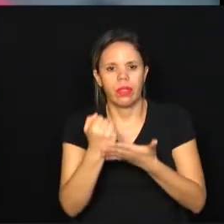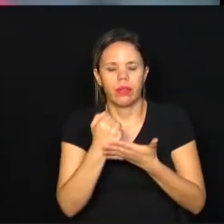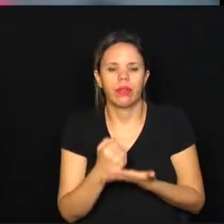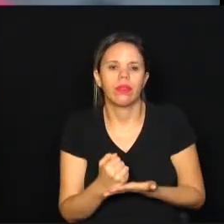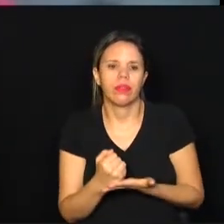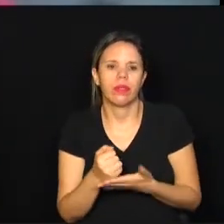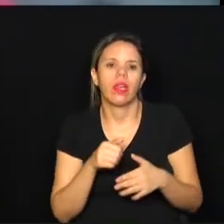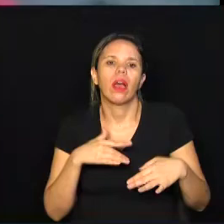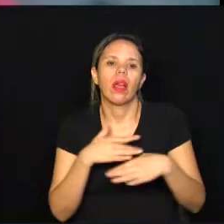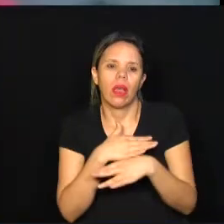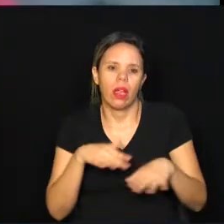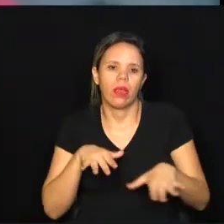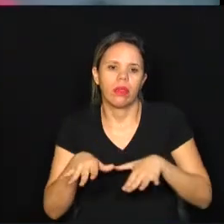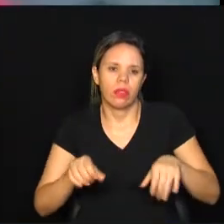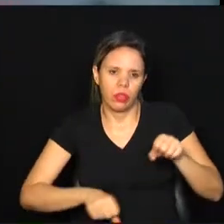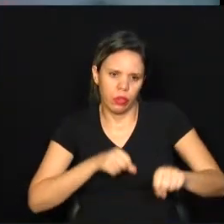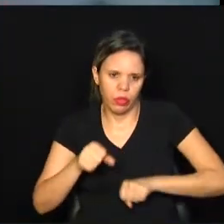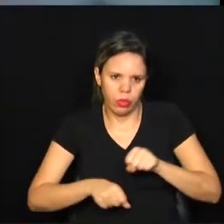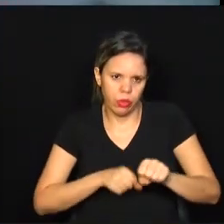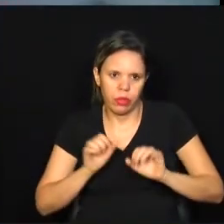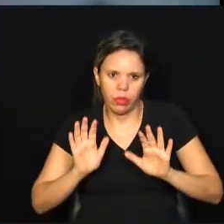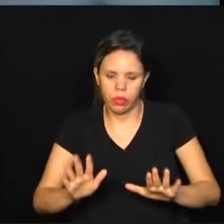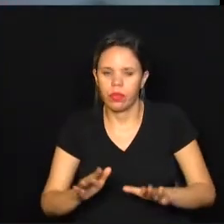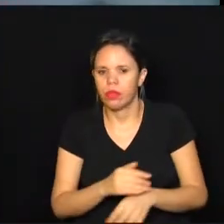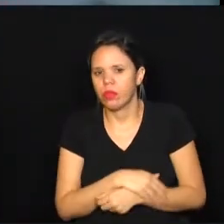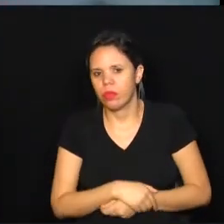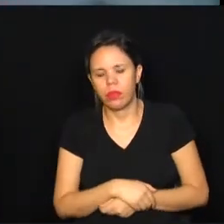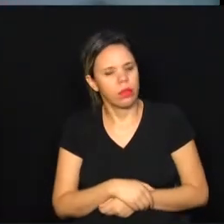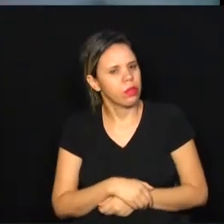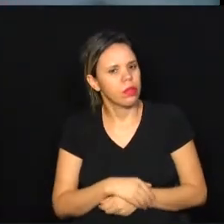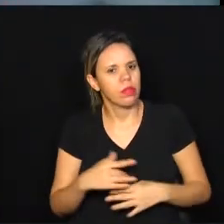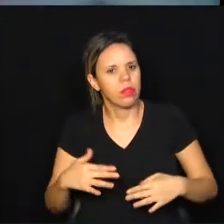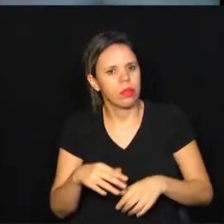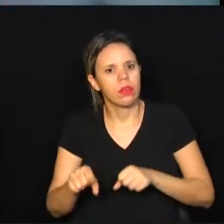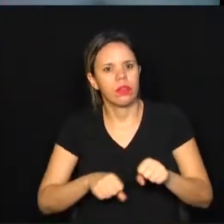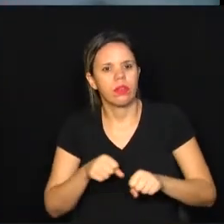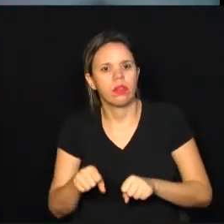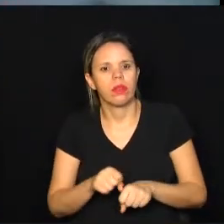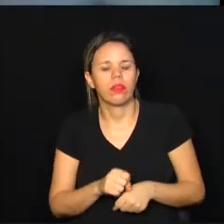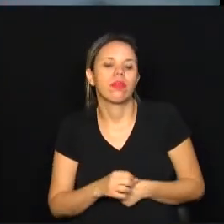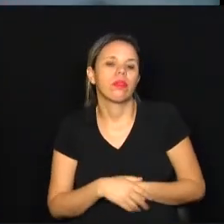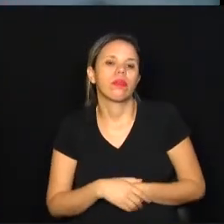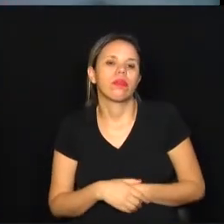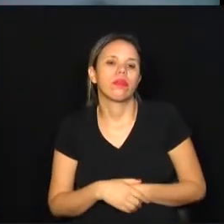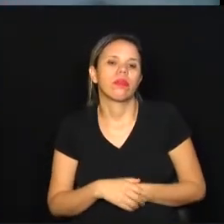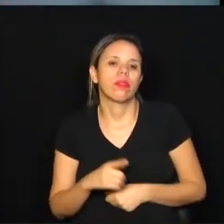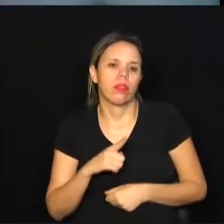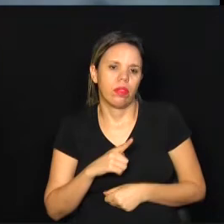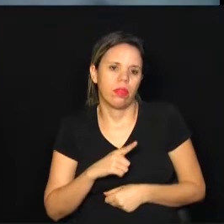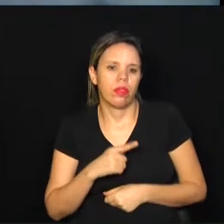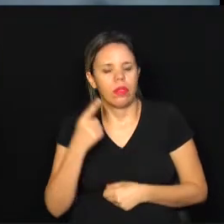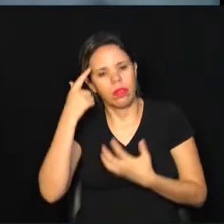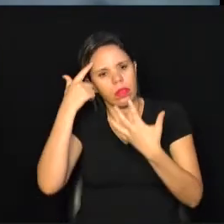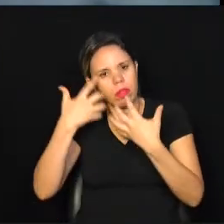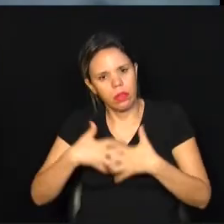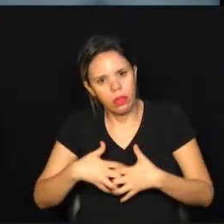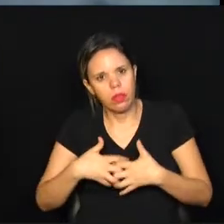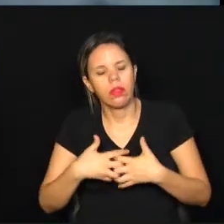a mobilidade sobre bicicleta. Mas ela não, a mobilidade sobre bicicleta, ela tem que estar